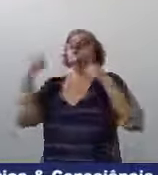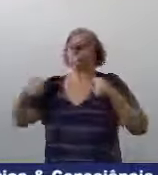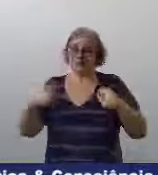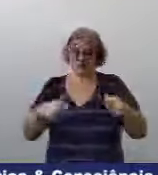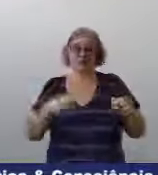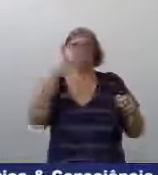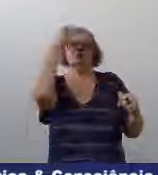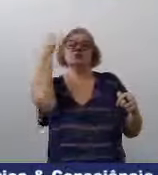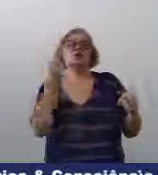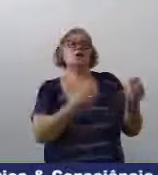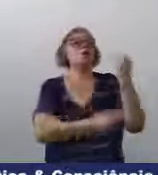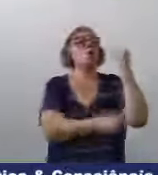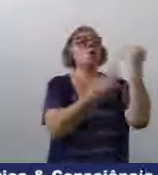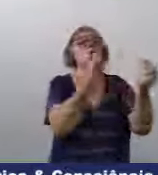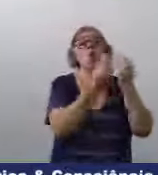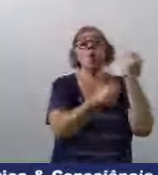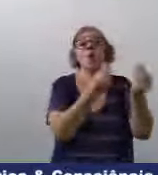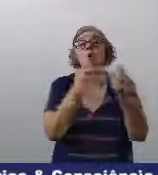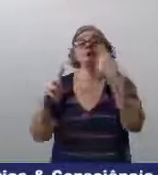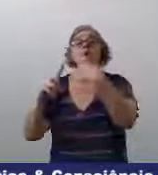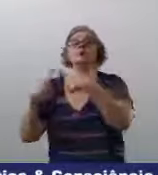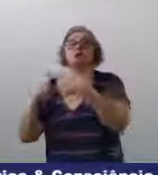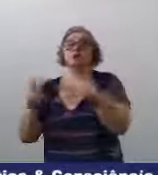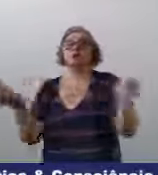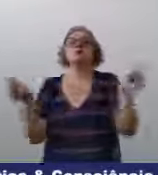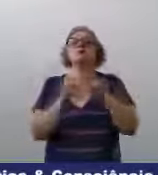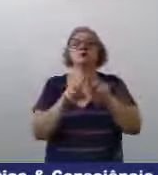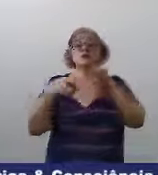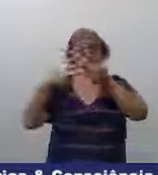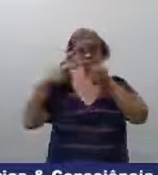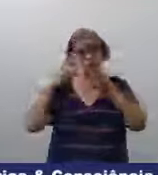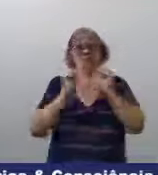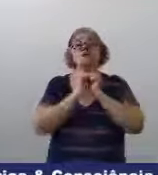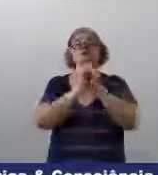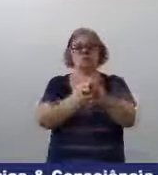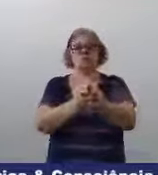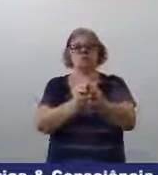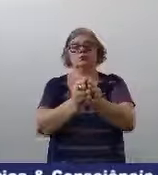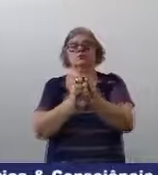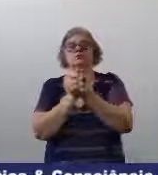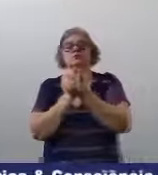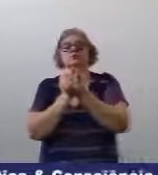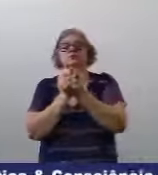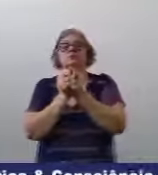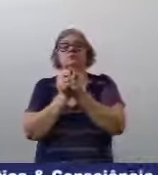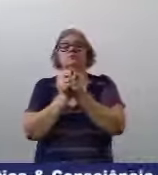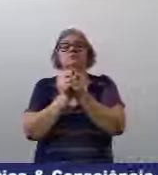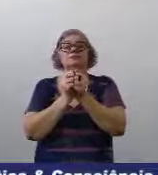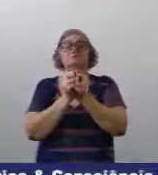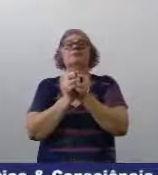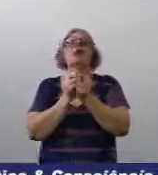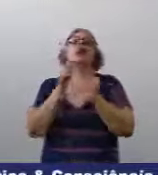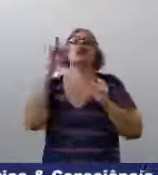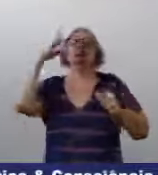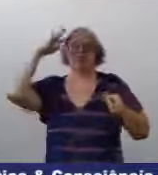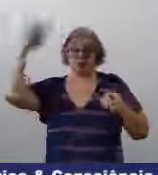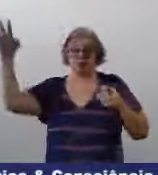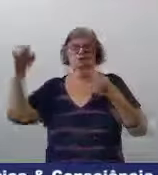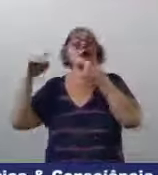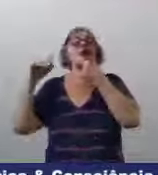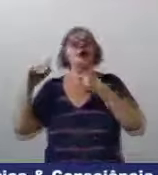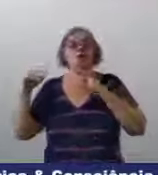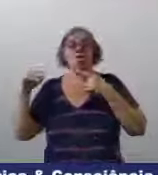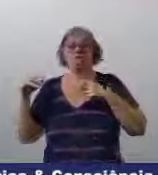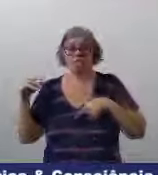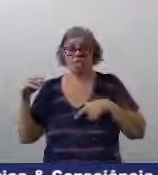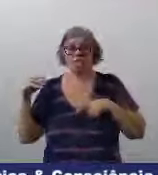como e eu tenho que saber por quê. E aí é uma interessante correção de Broglie a uma